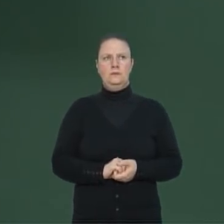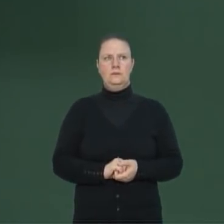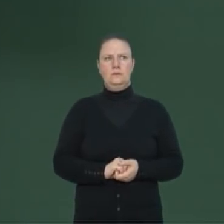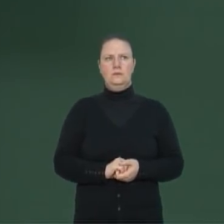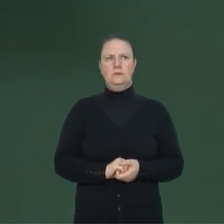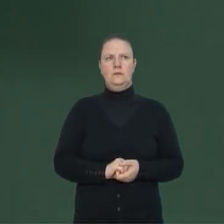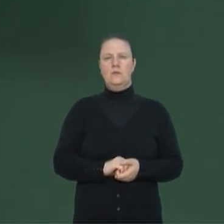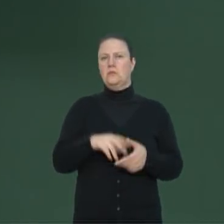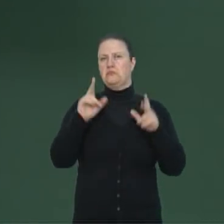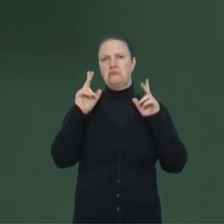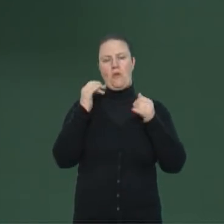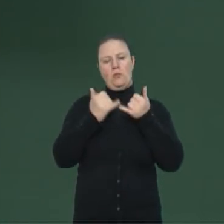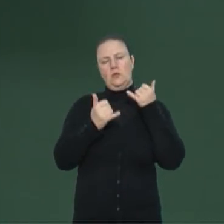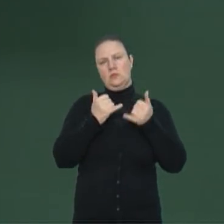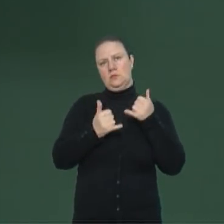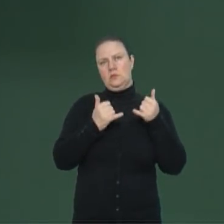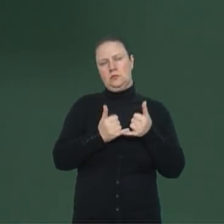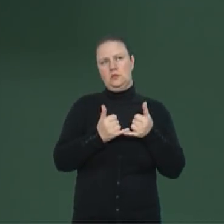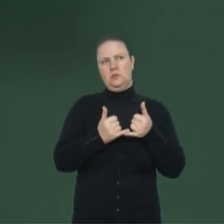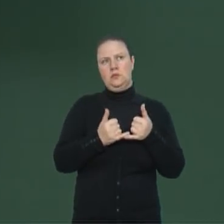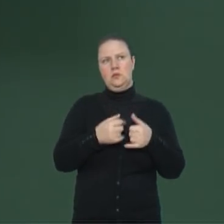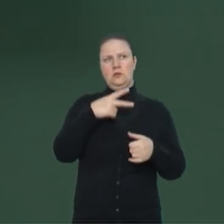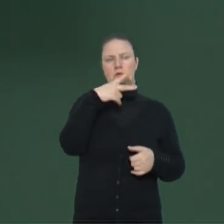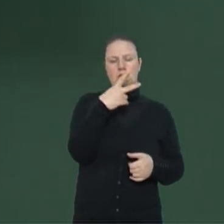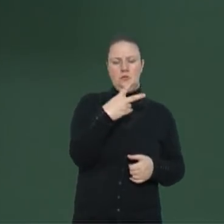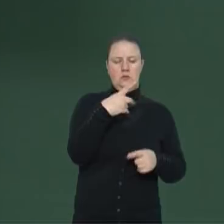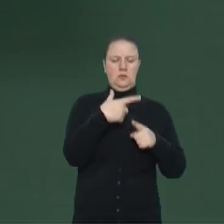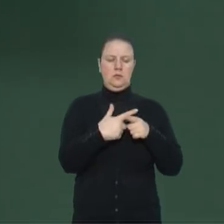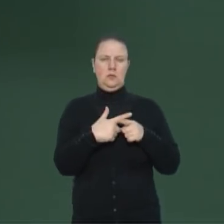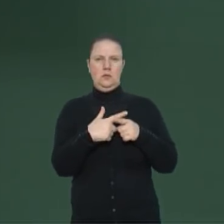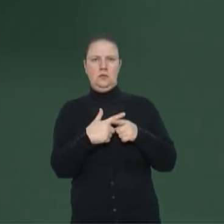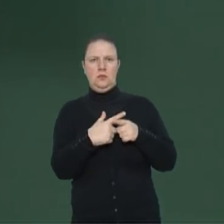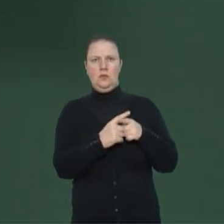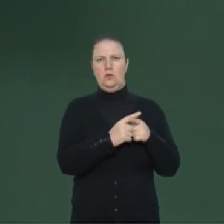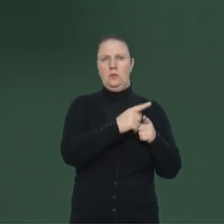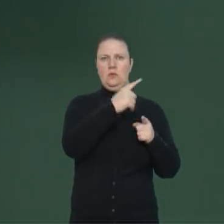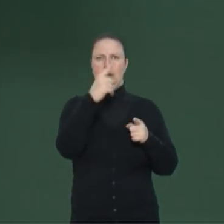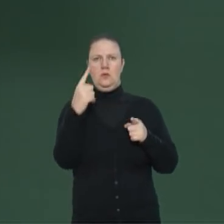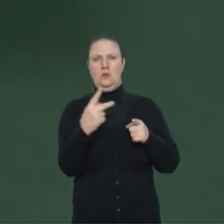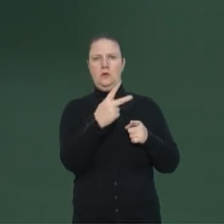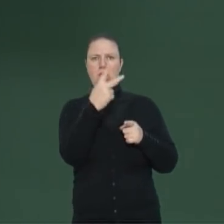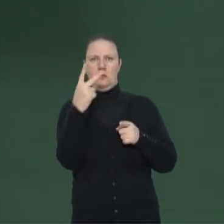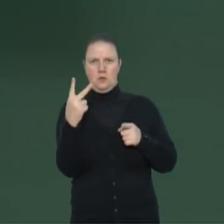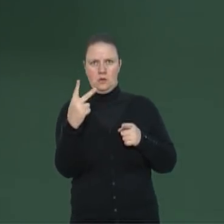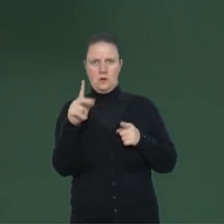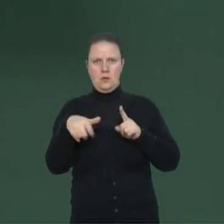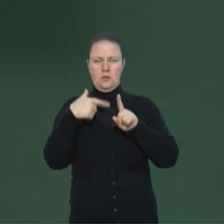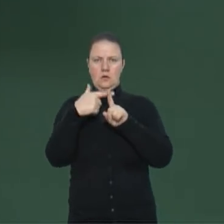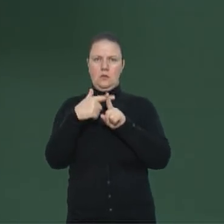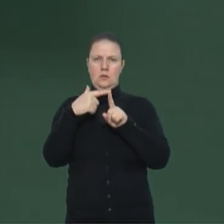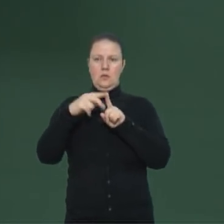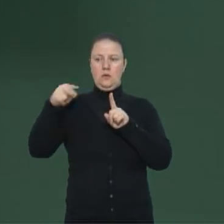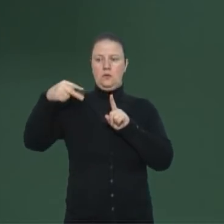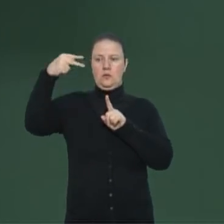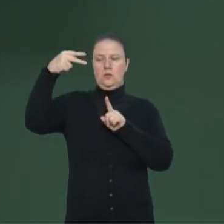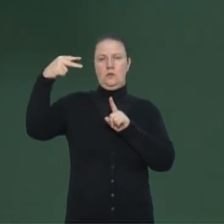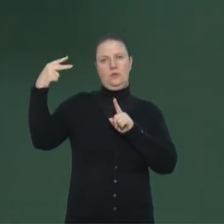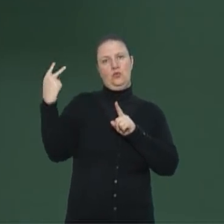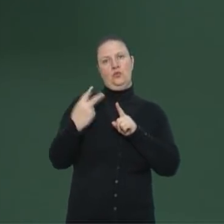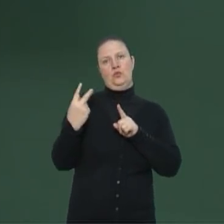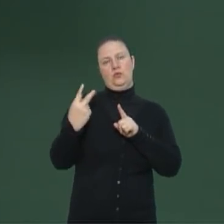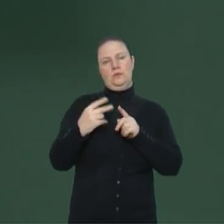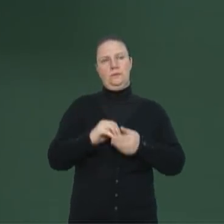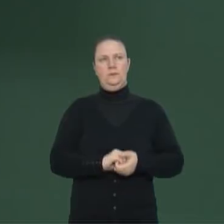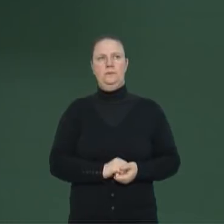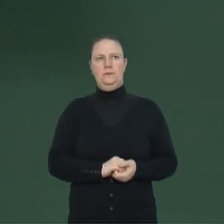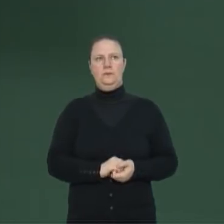está aqui, só que aqui é menos. Duas vezes o primeiro vezes o segundo está aqui, mais o quadrado do segundo, ok? A única diferença desse para esse é o